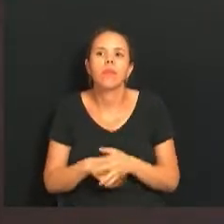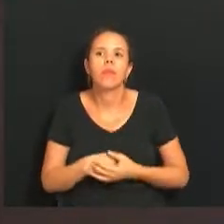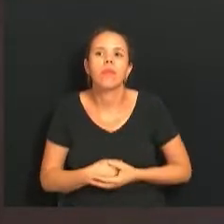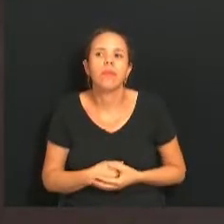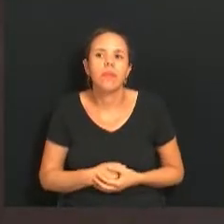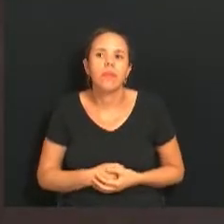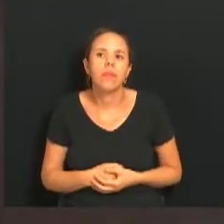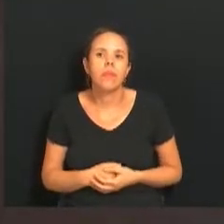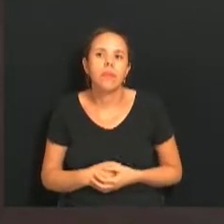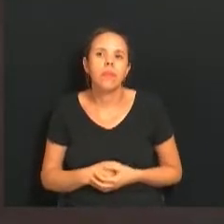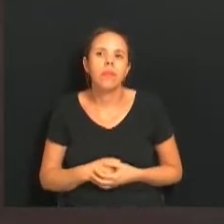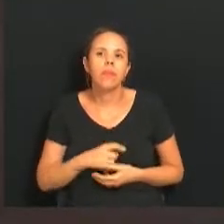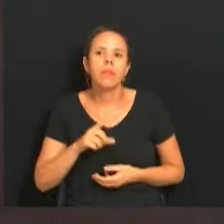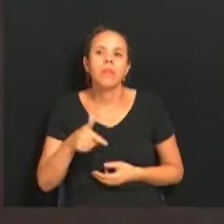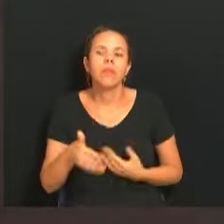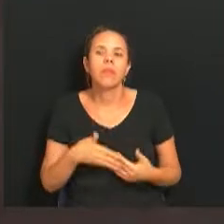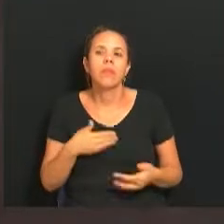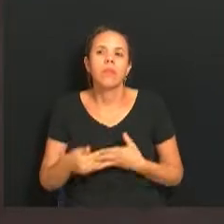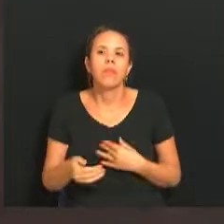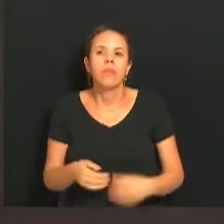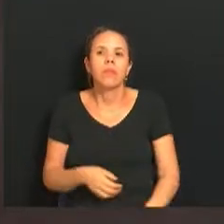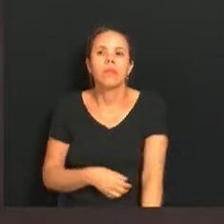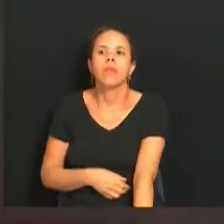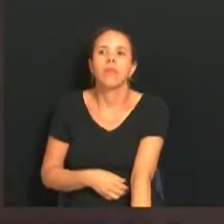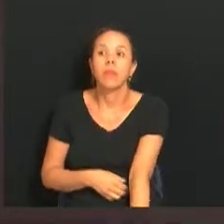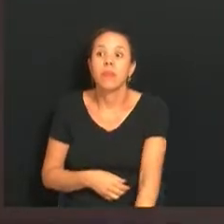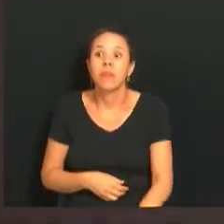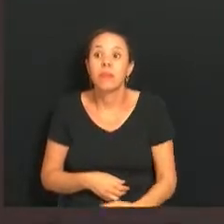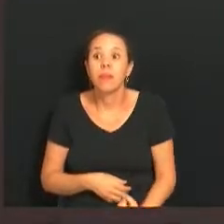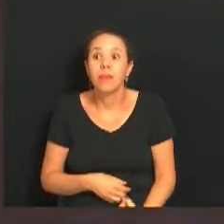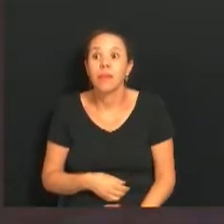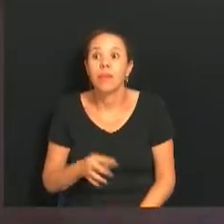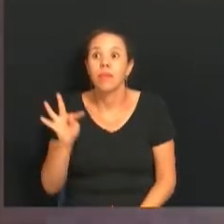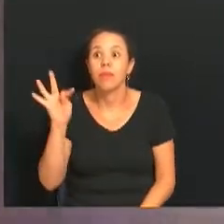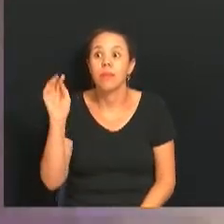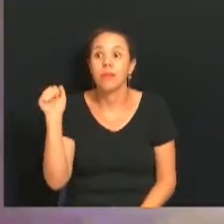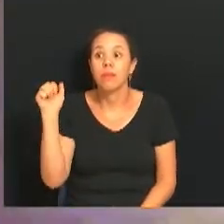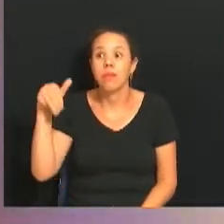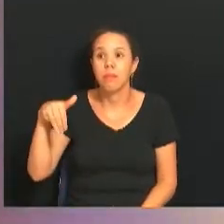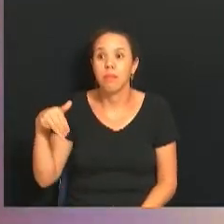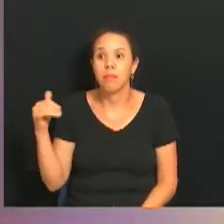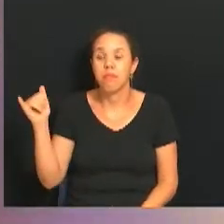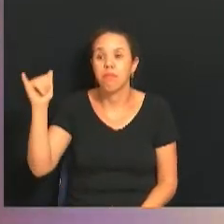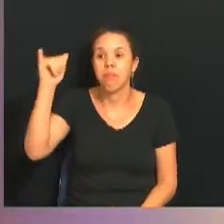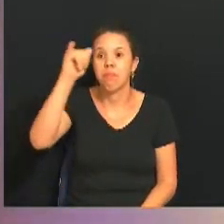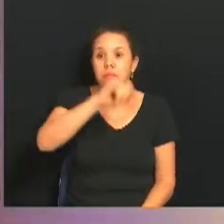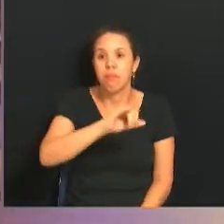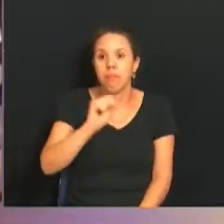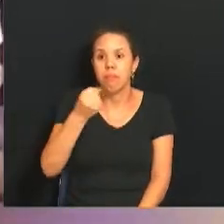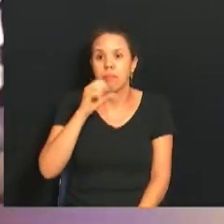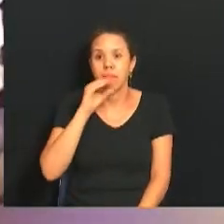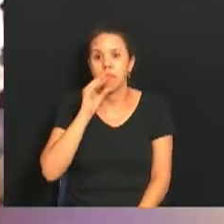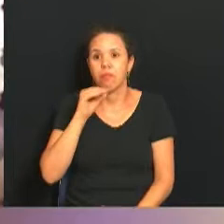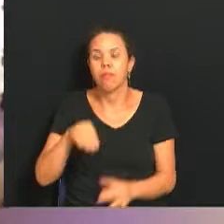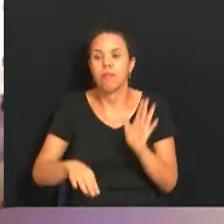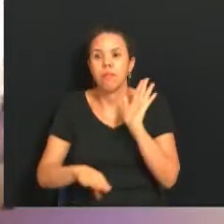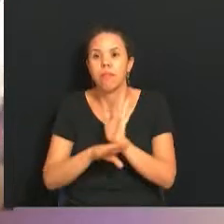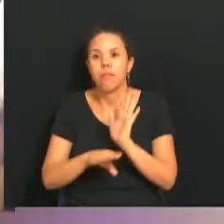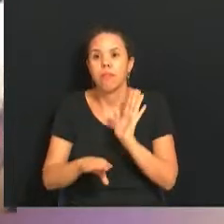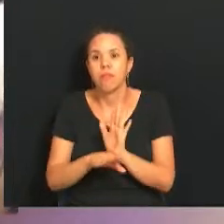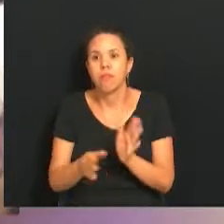Aí depois qualquer coisa vocês cortam, eu vou falar. É a TAM. Vieram aqui 8 funcionários.